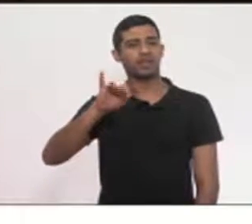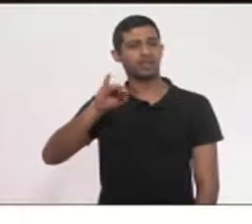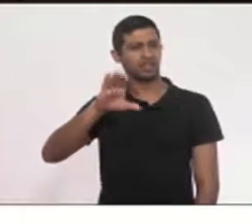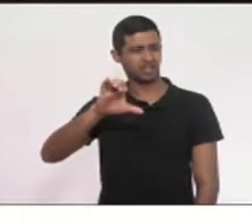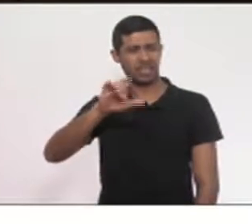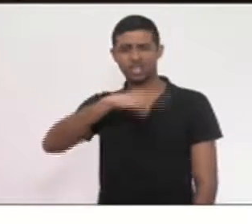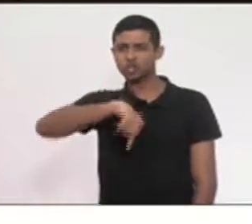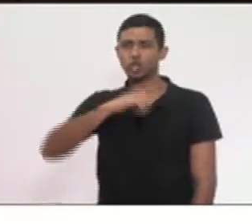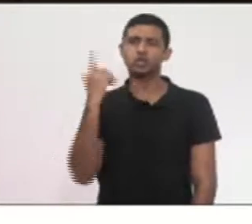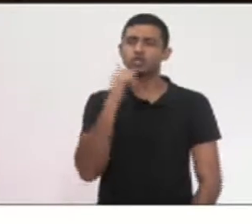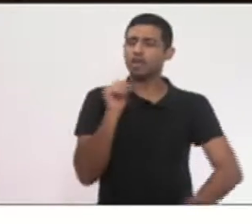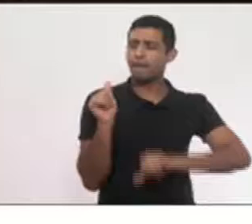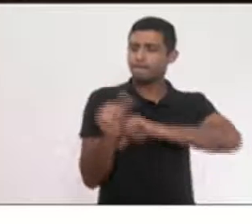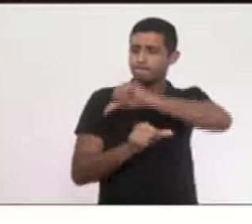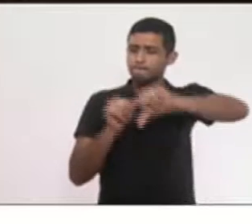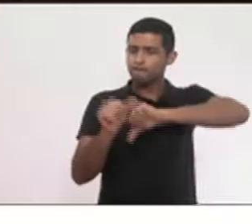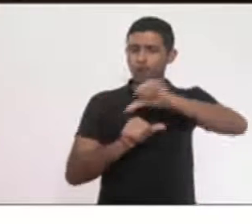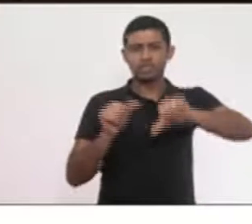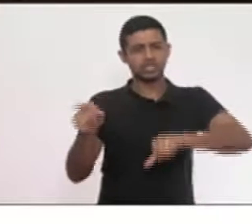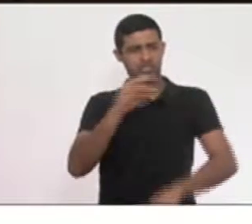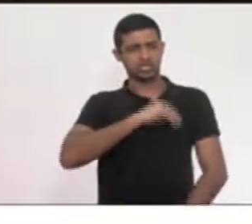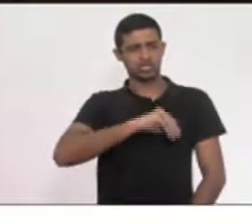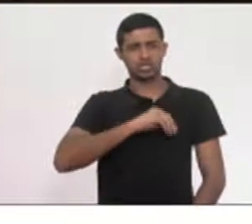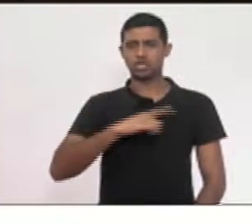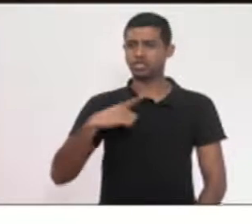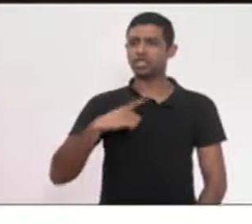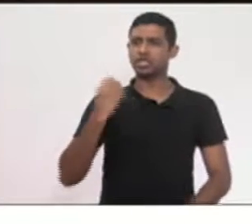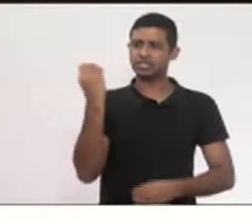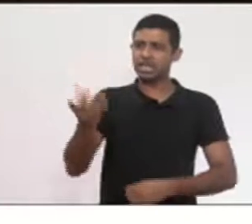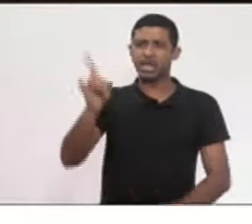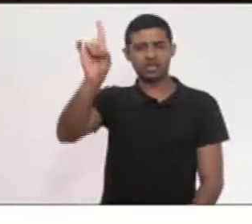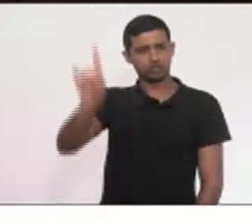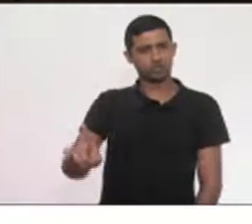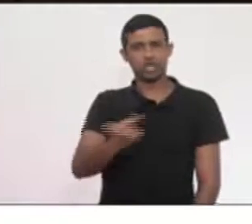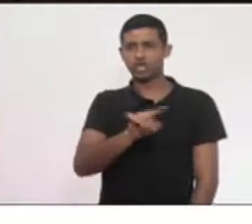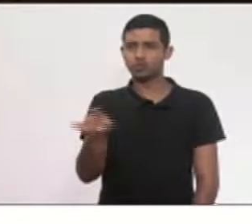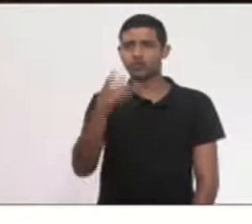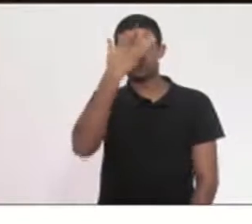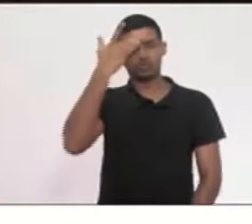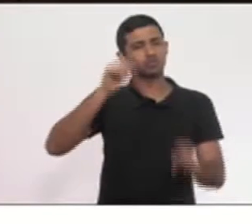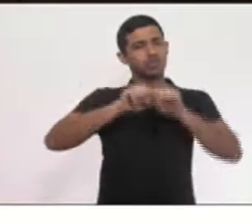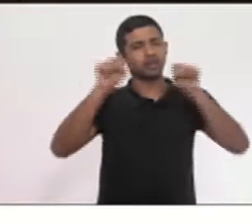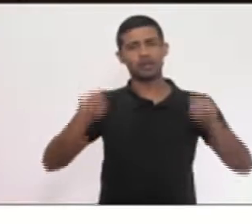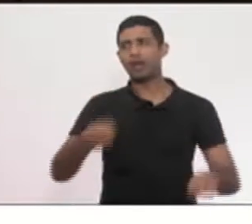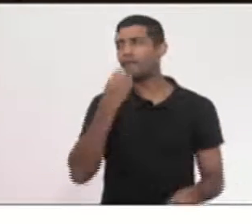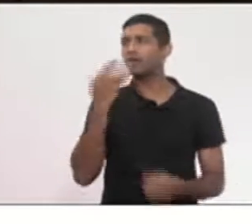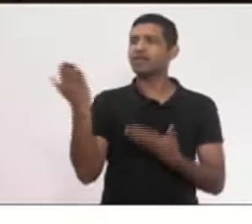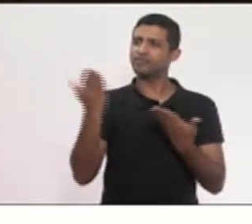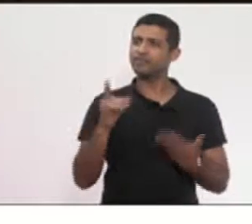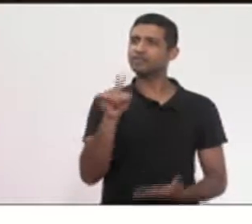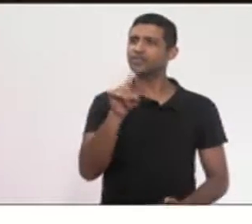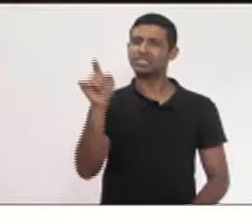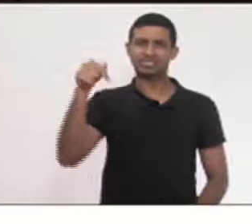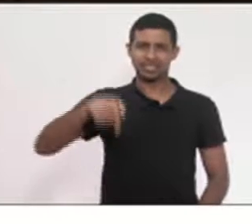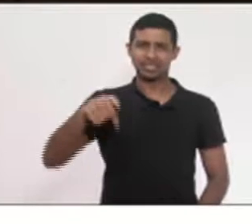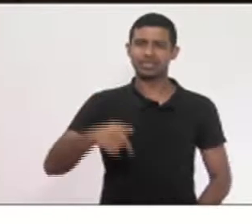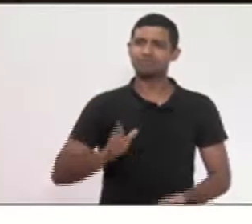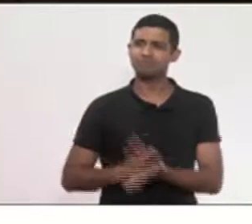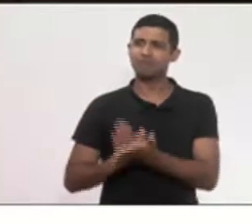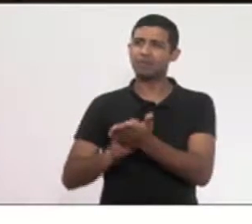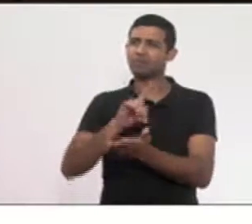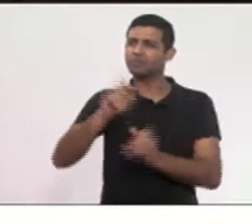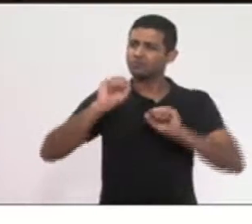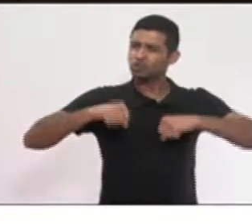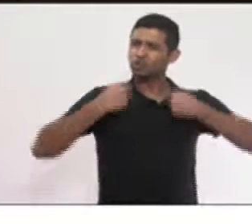dessas distorções para garantir o direito desses servidores. Bem-vindos, bem-vindas, parabéns pela luta